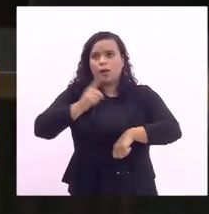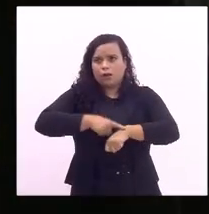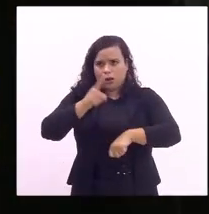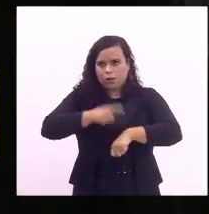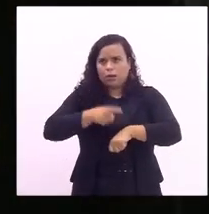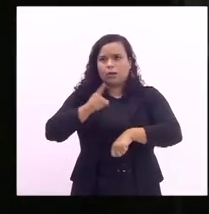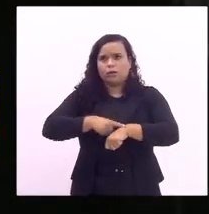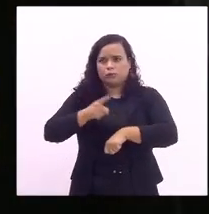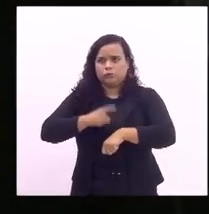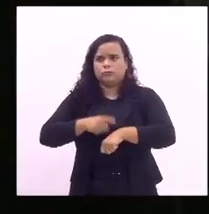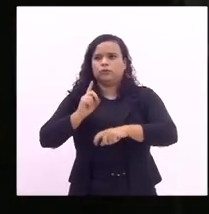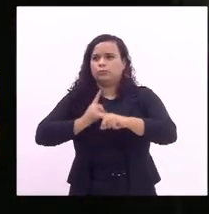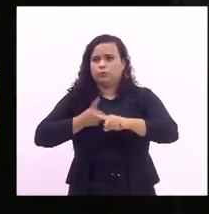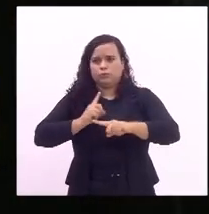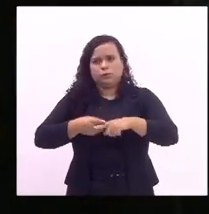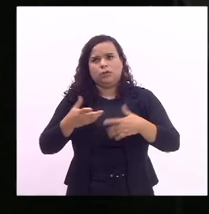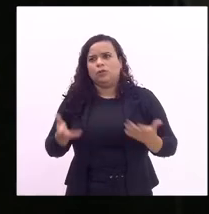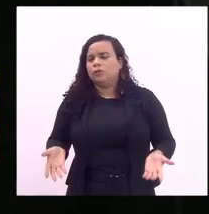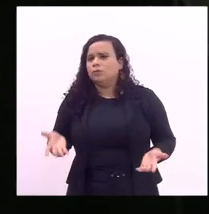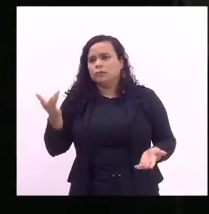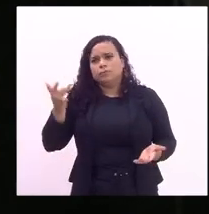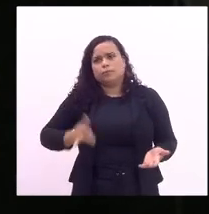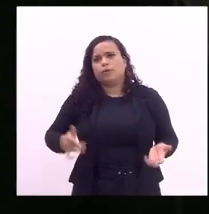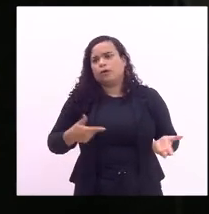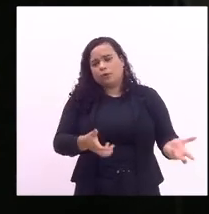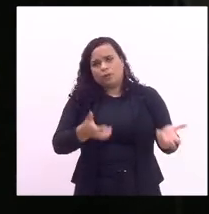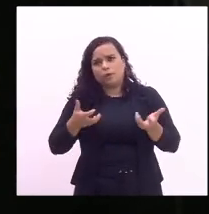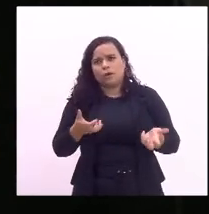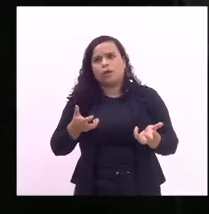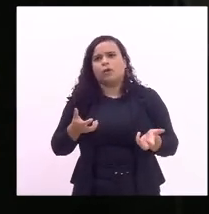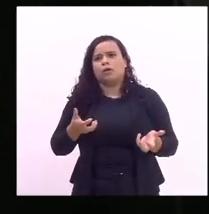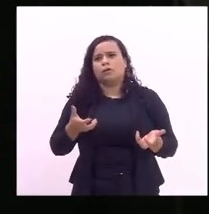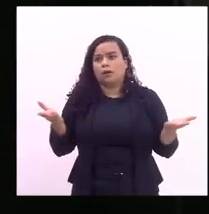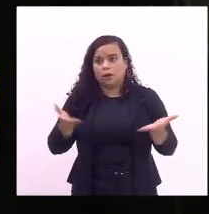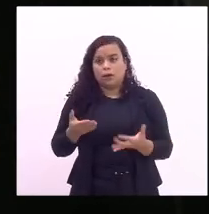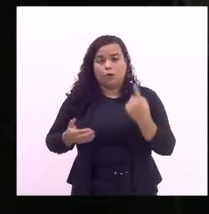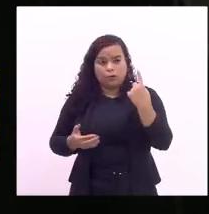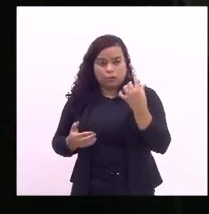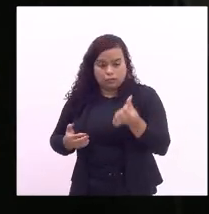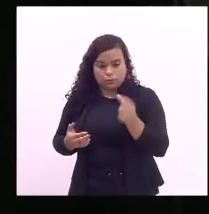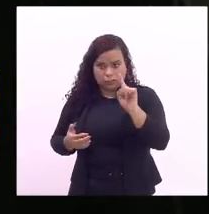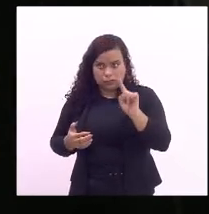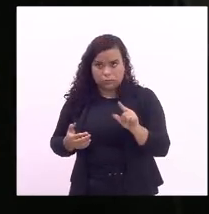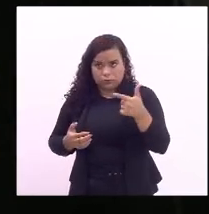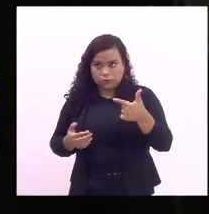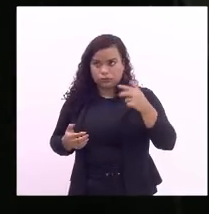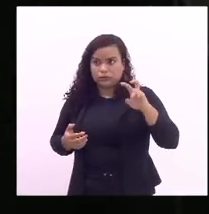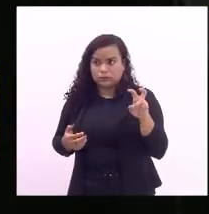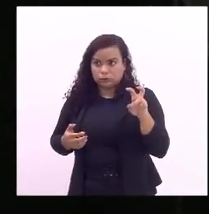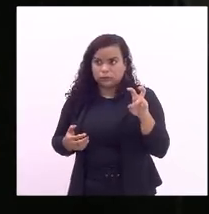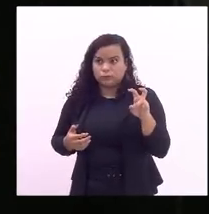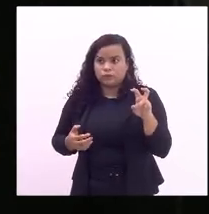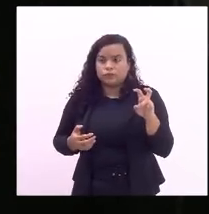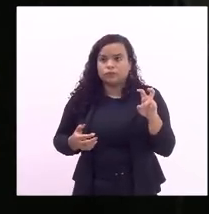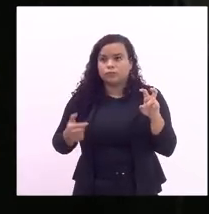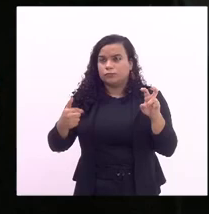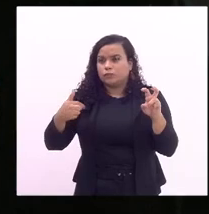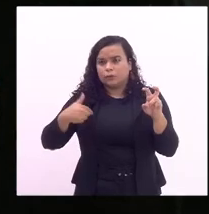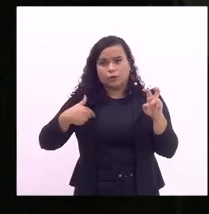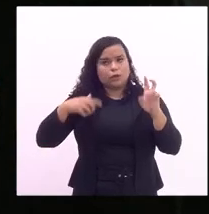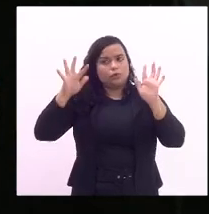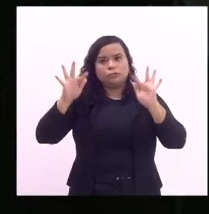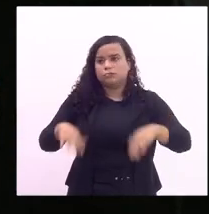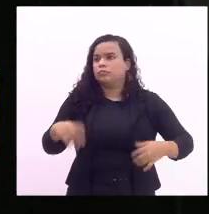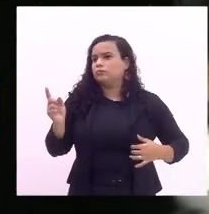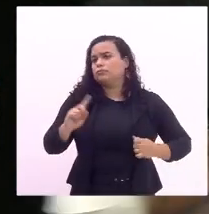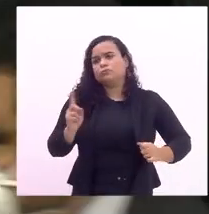porque, infelizmente, eu vou querer, são 16h25, né? Eu não vou terminar a